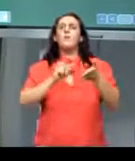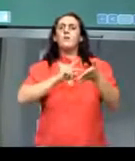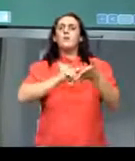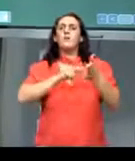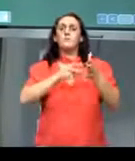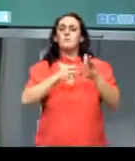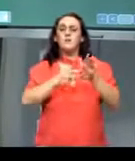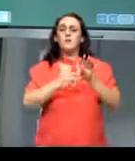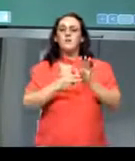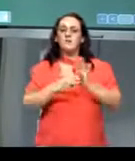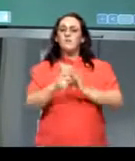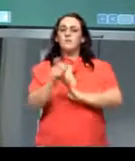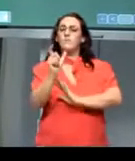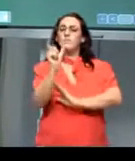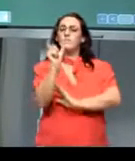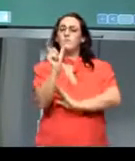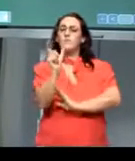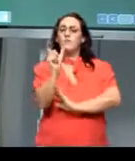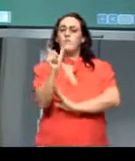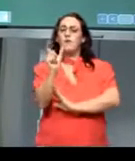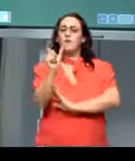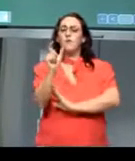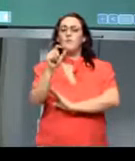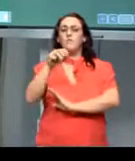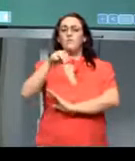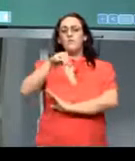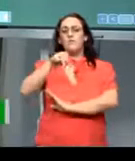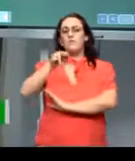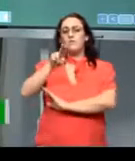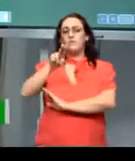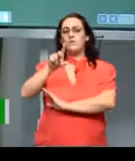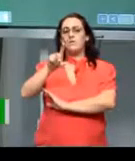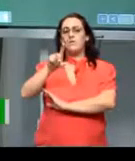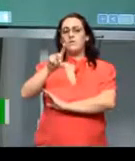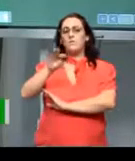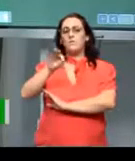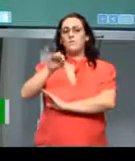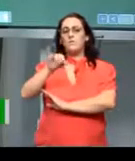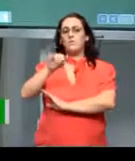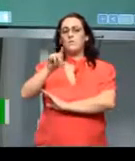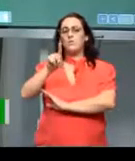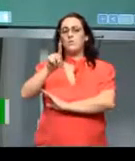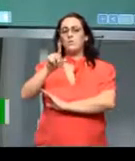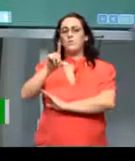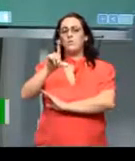a palavra múltiplo? Múltiplo?